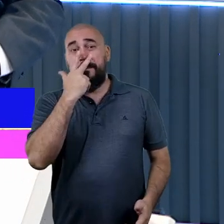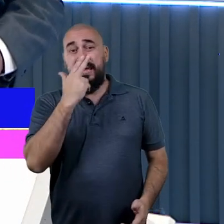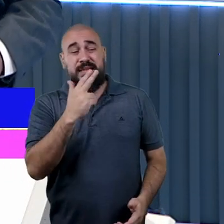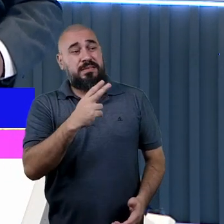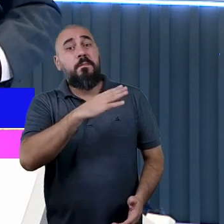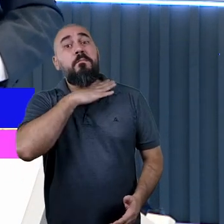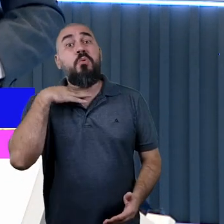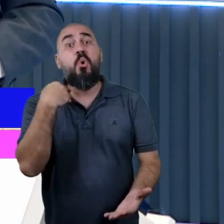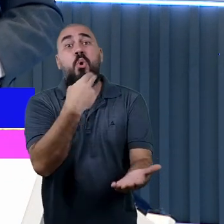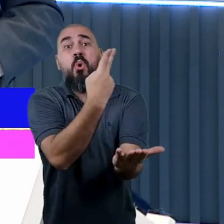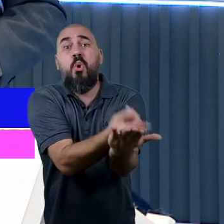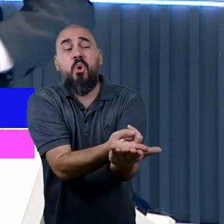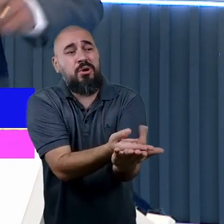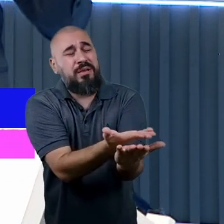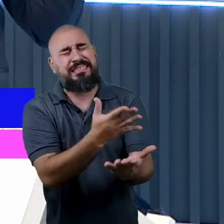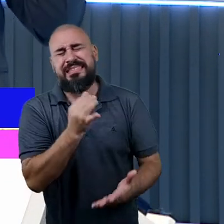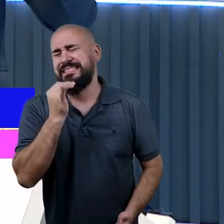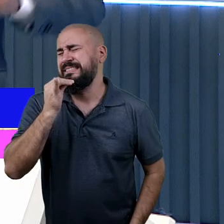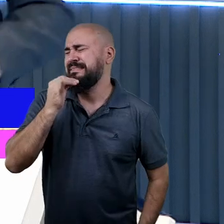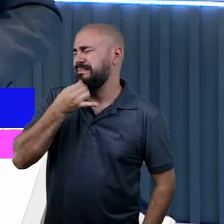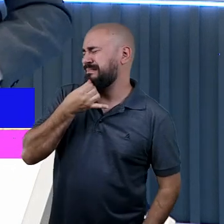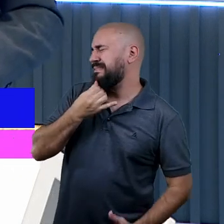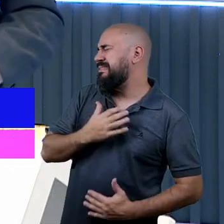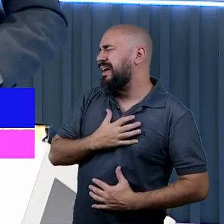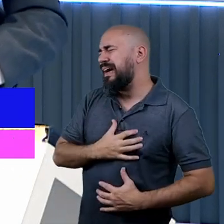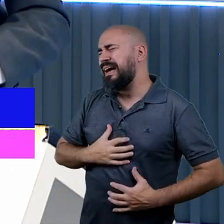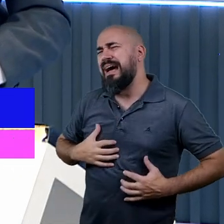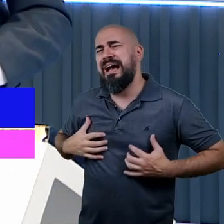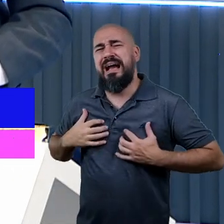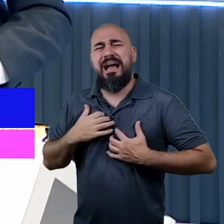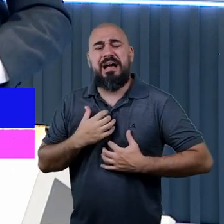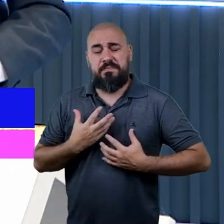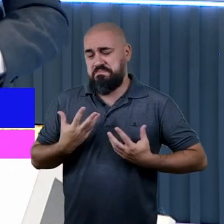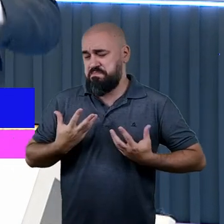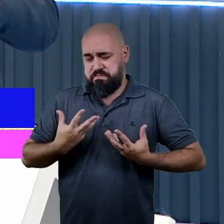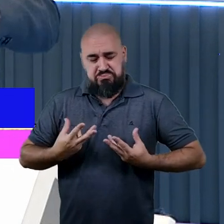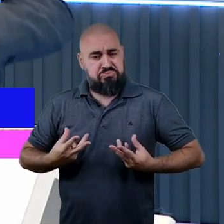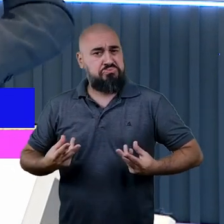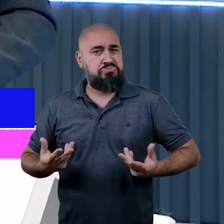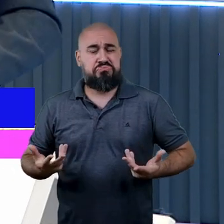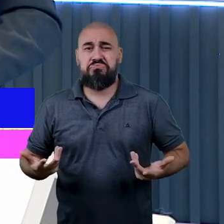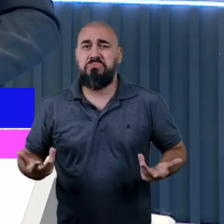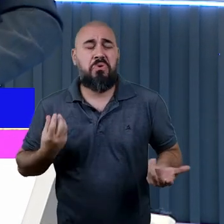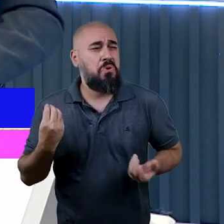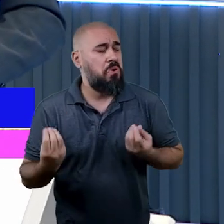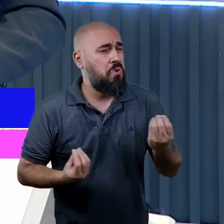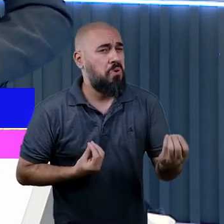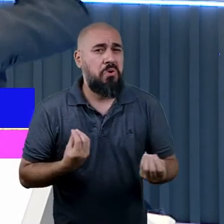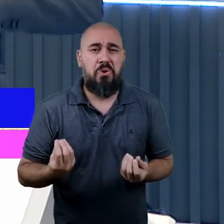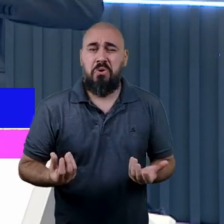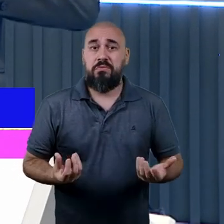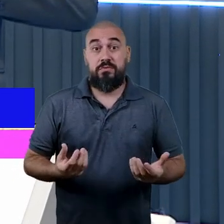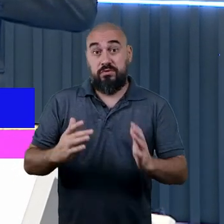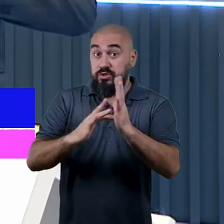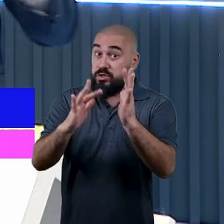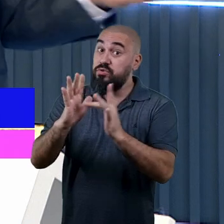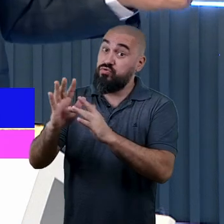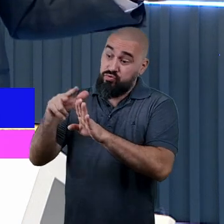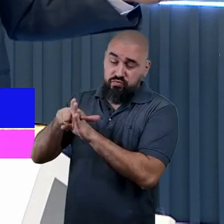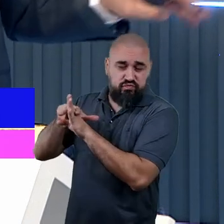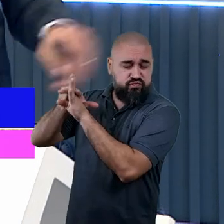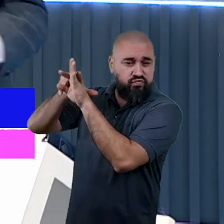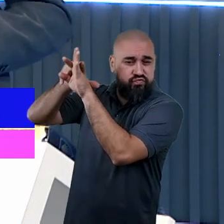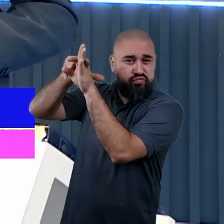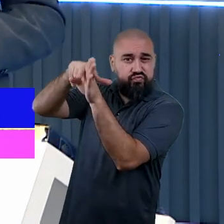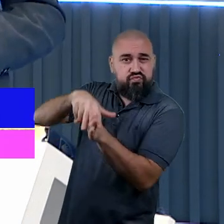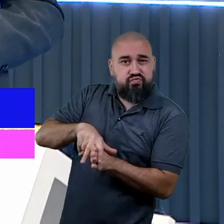que estão roubando a sua paz, que estão roubando a sua esperança. Jesus Cristo vai voltar e isso tudo vai ser